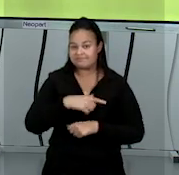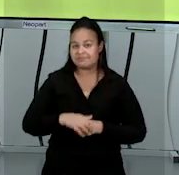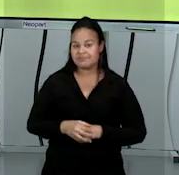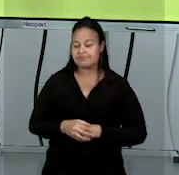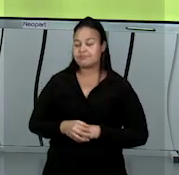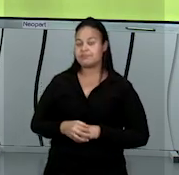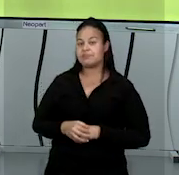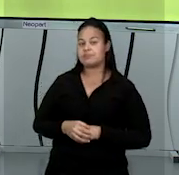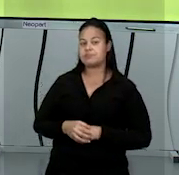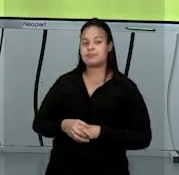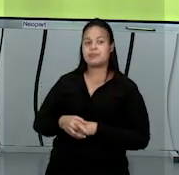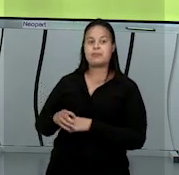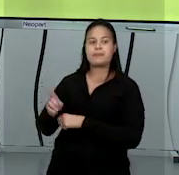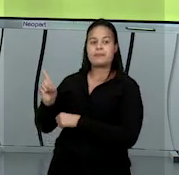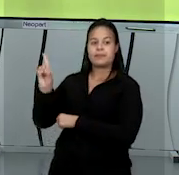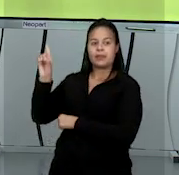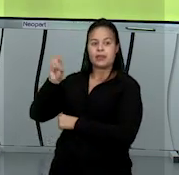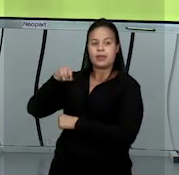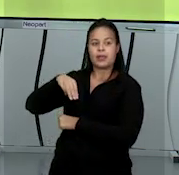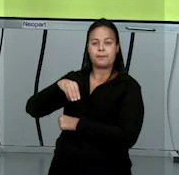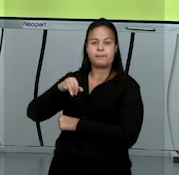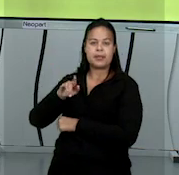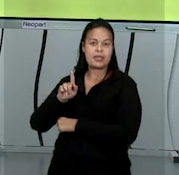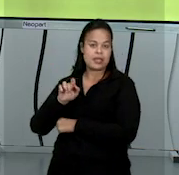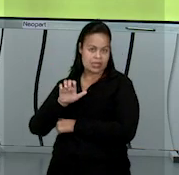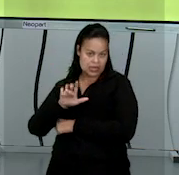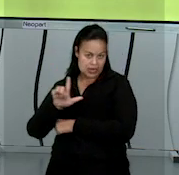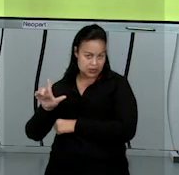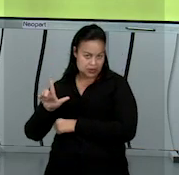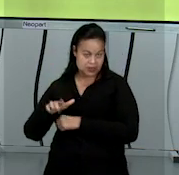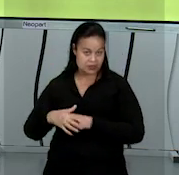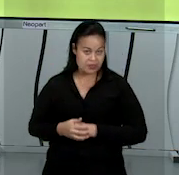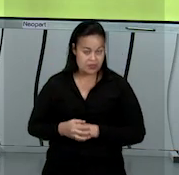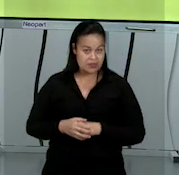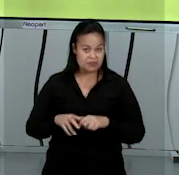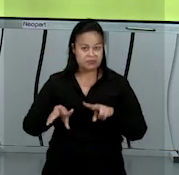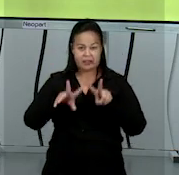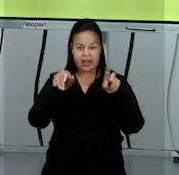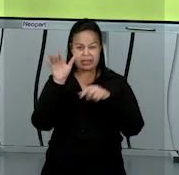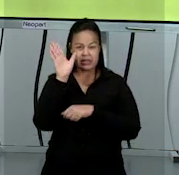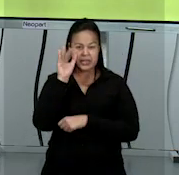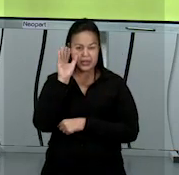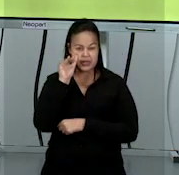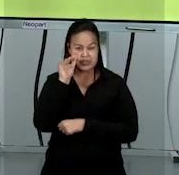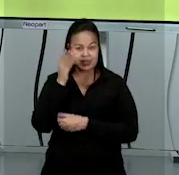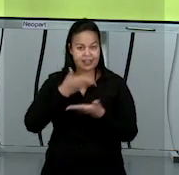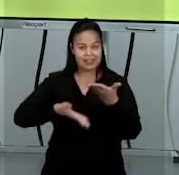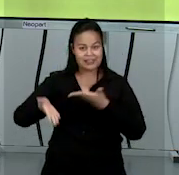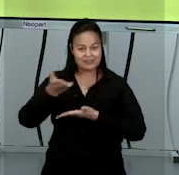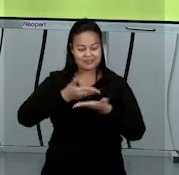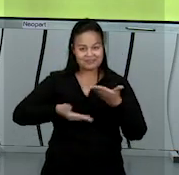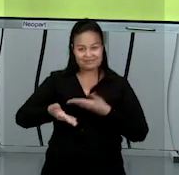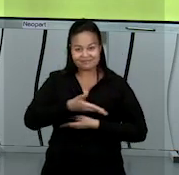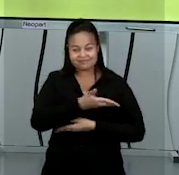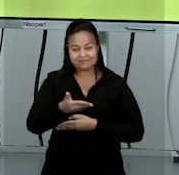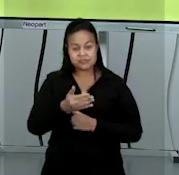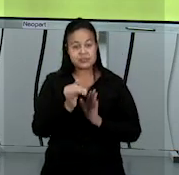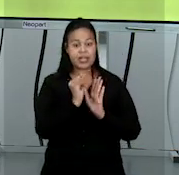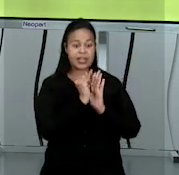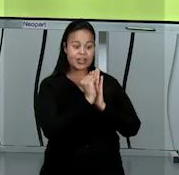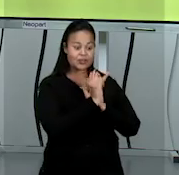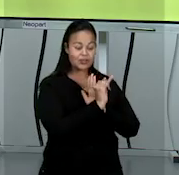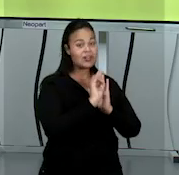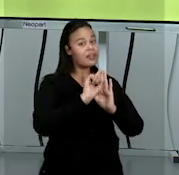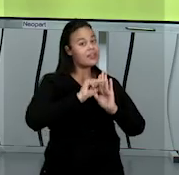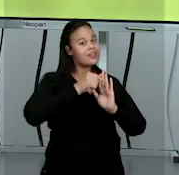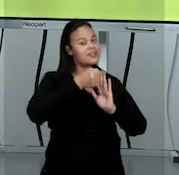Montaigne. Ele tem uma frase interessantíssima, eu quis trazer para compartilhar com vocês, porque primeiro fazer uma introdução, para depois nós